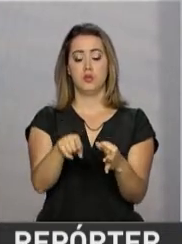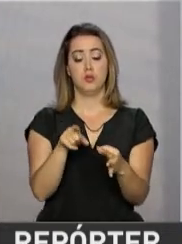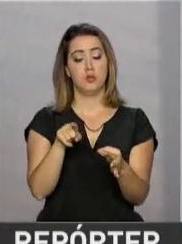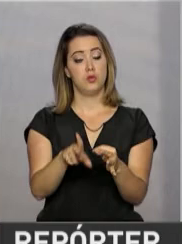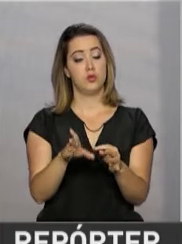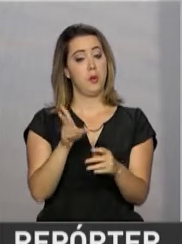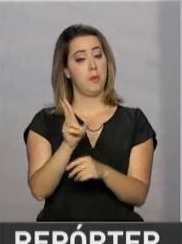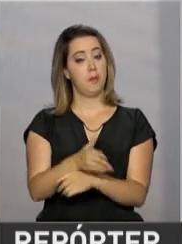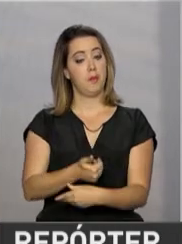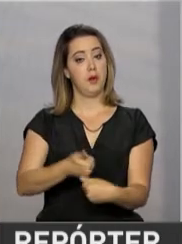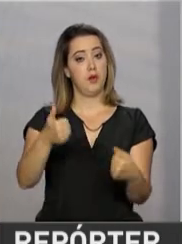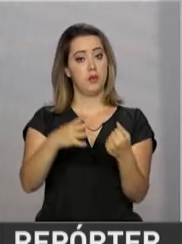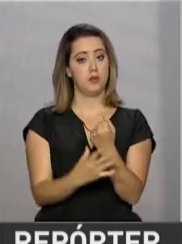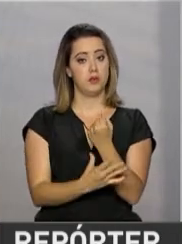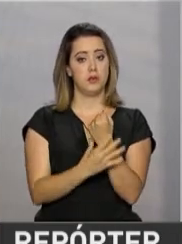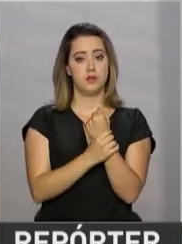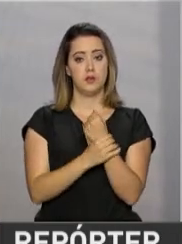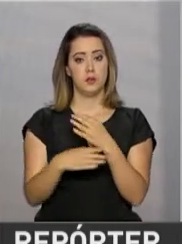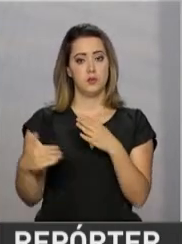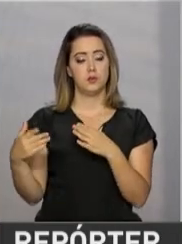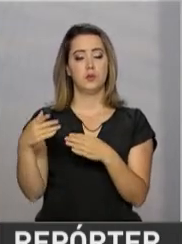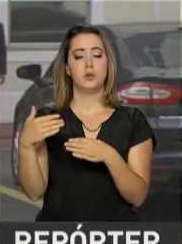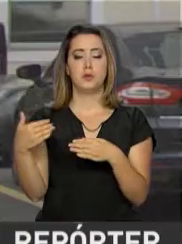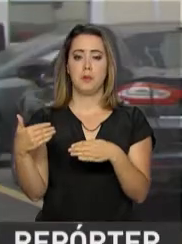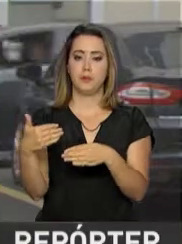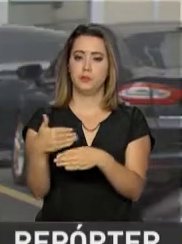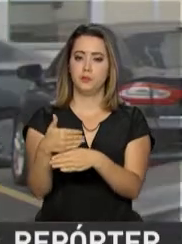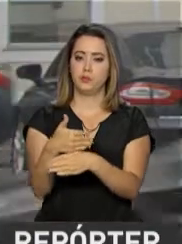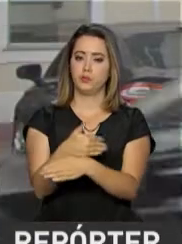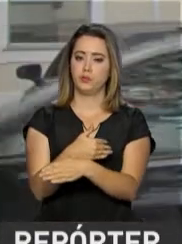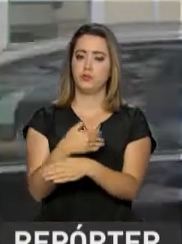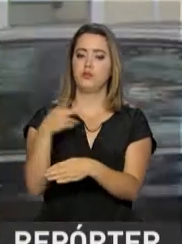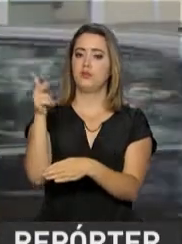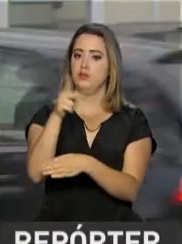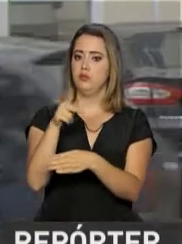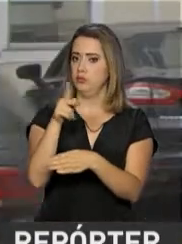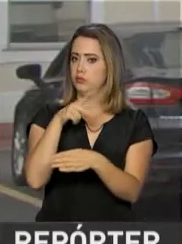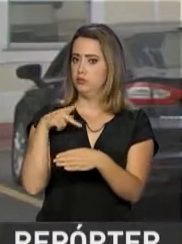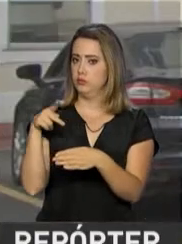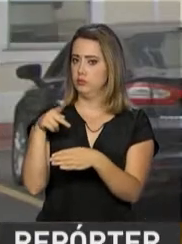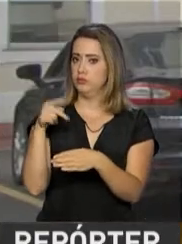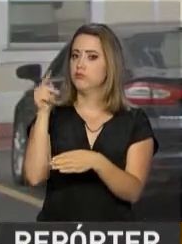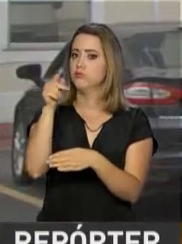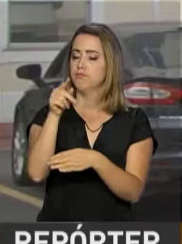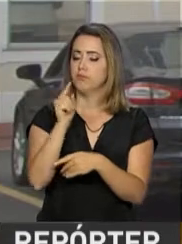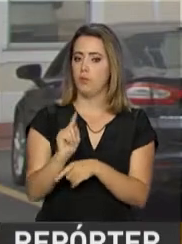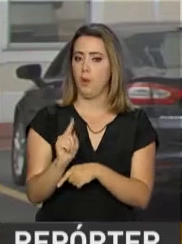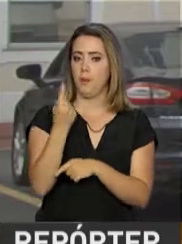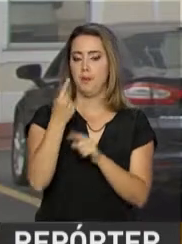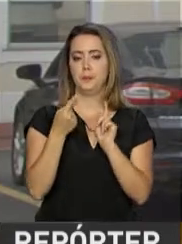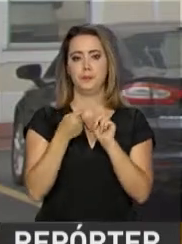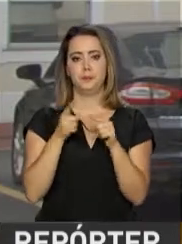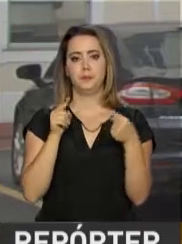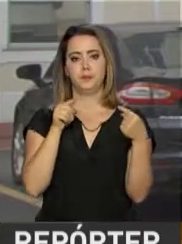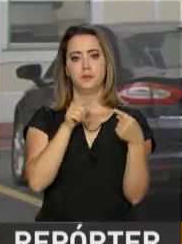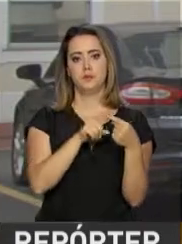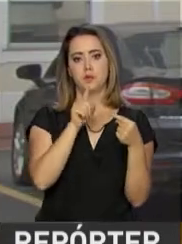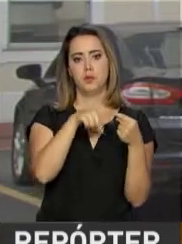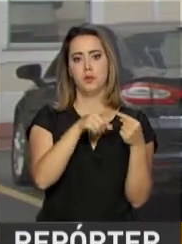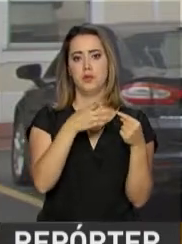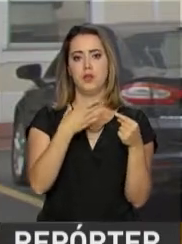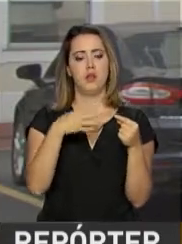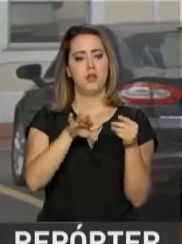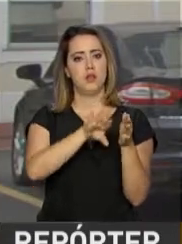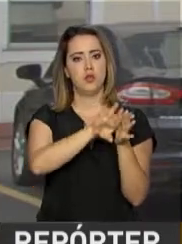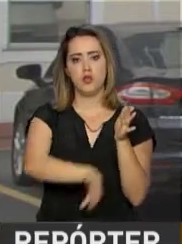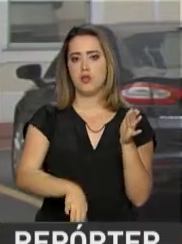para reforçar a segurança nos limites do país segundo o ministro da defesa o objetivo número um da operação e desarmar o rio